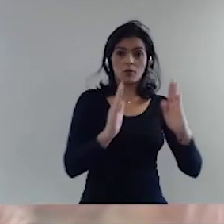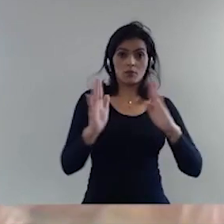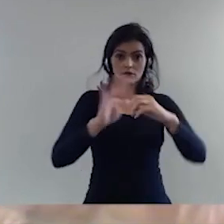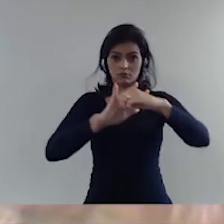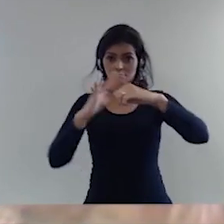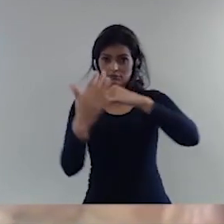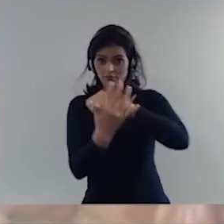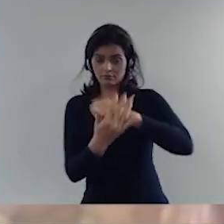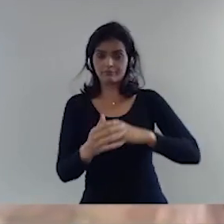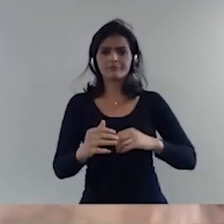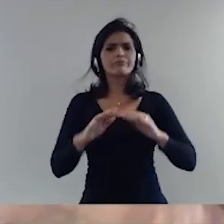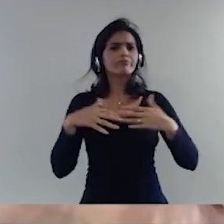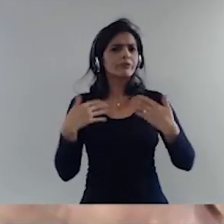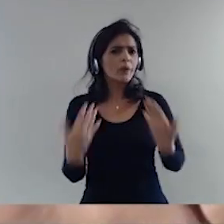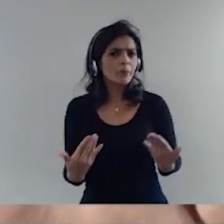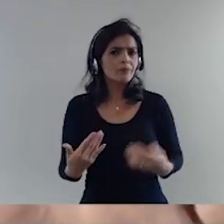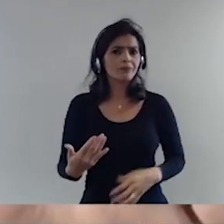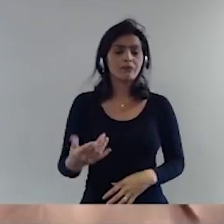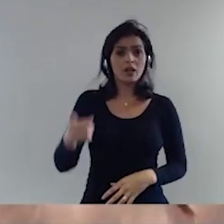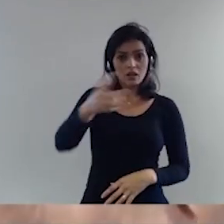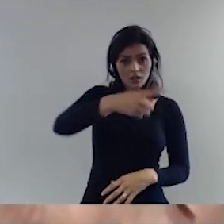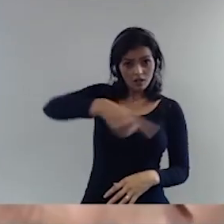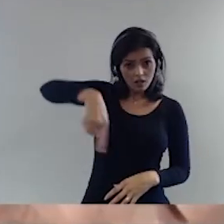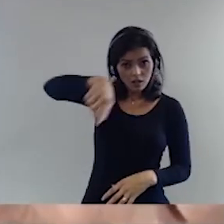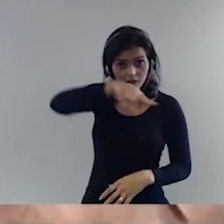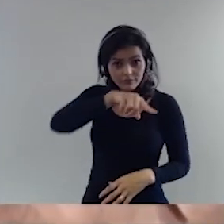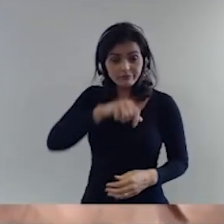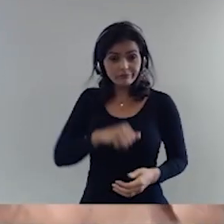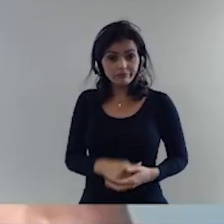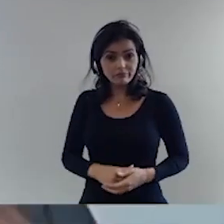de pandemia, então todos aqueles